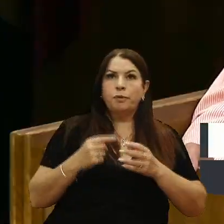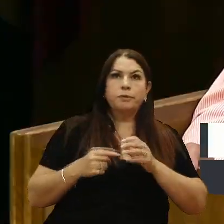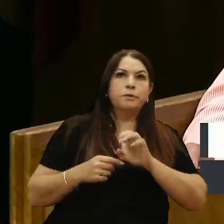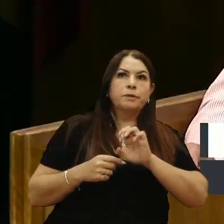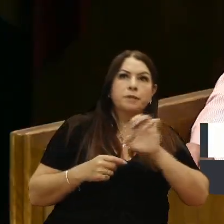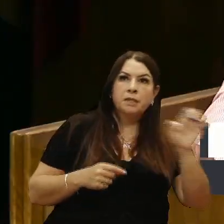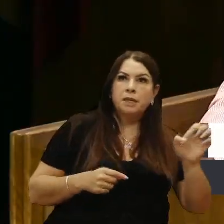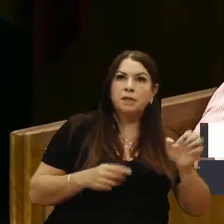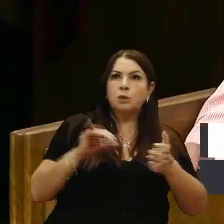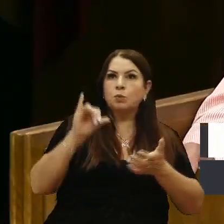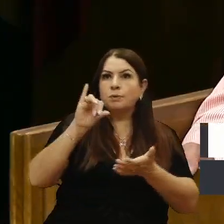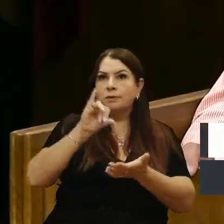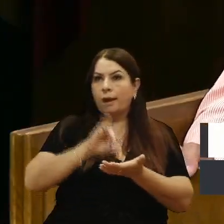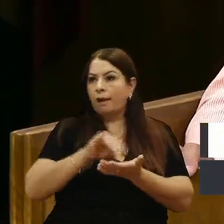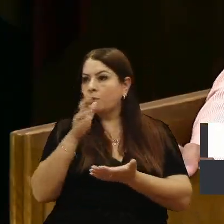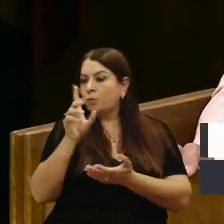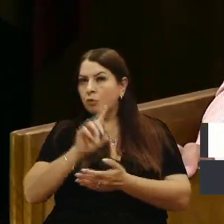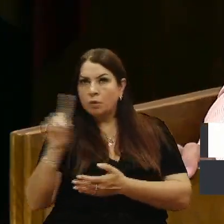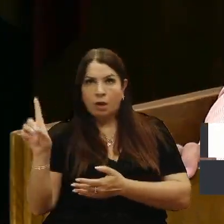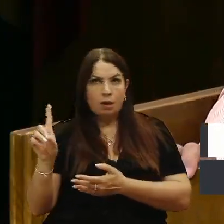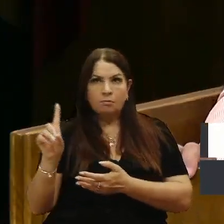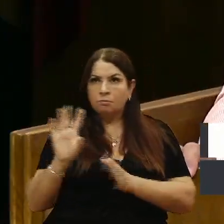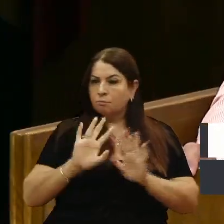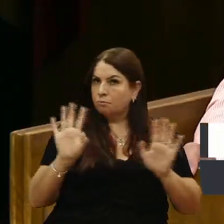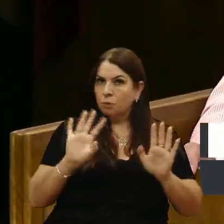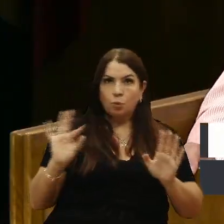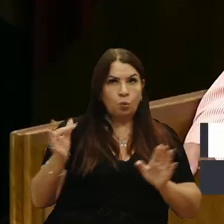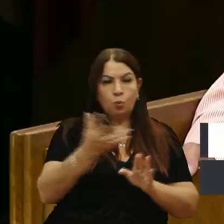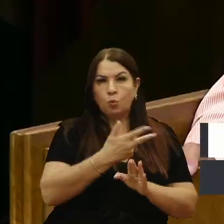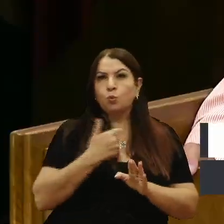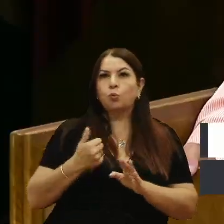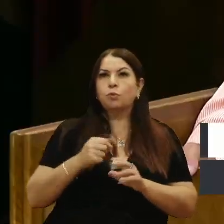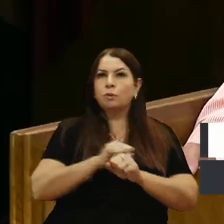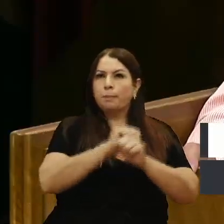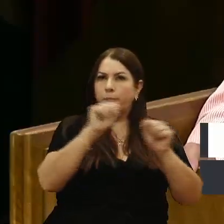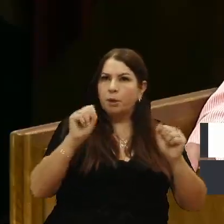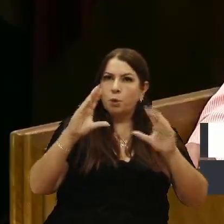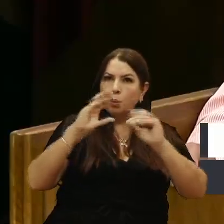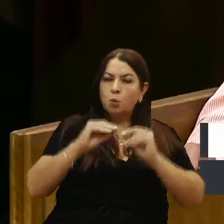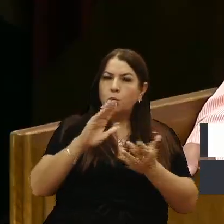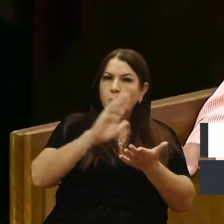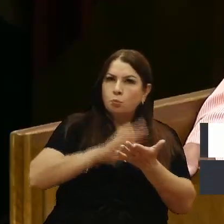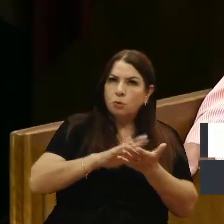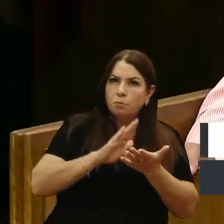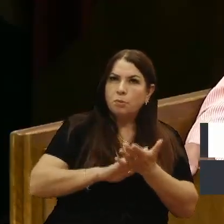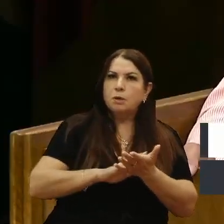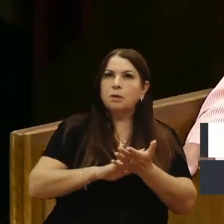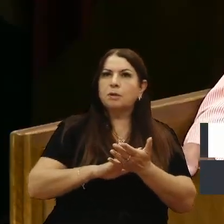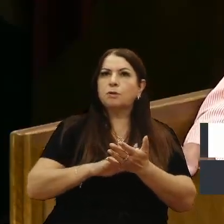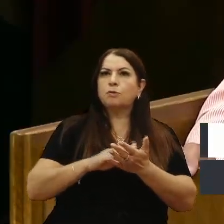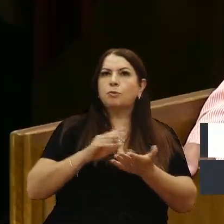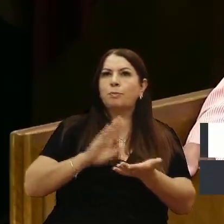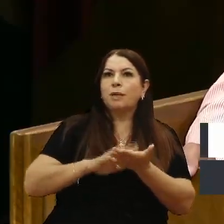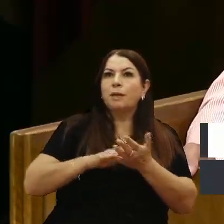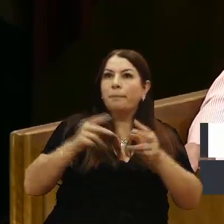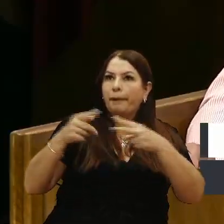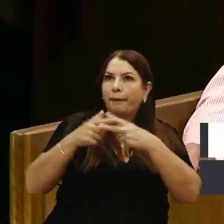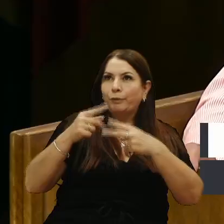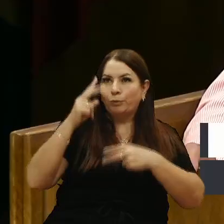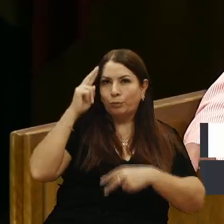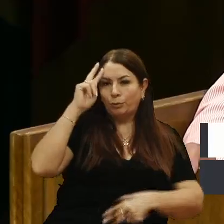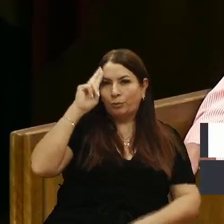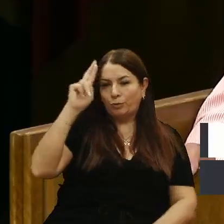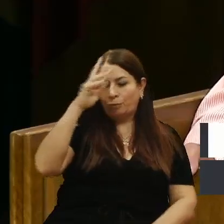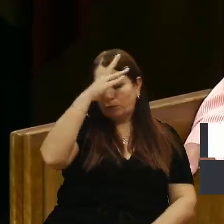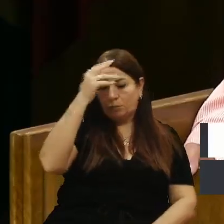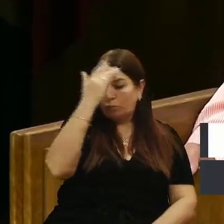esquerda, quem é do centro, da direita, é todo mundo aqui da manhã à noite cobrando, brigando com o seu Adiló, brigando com o